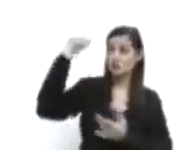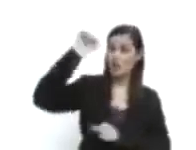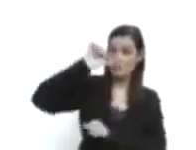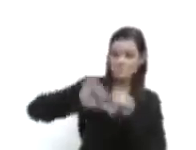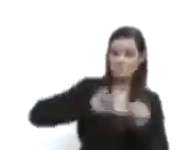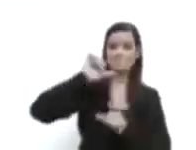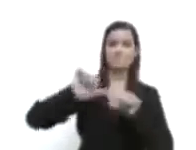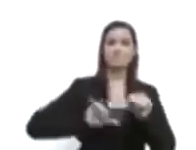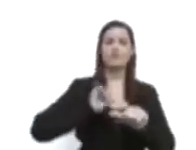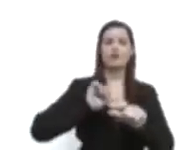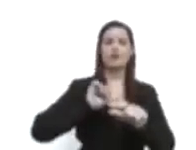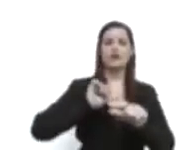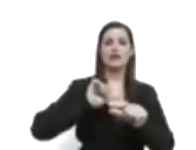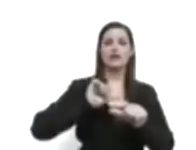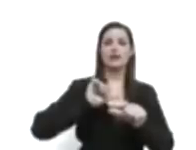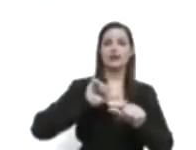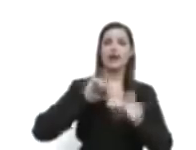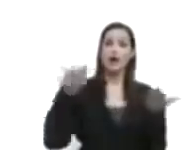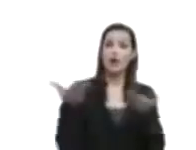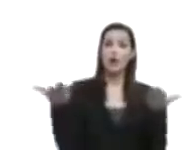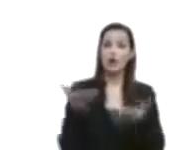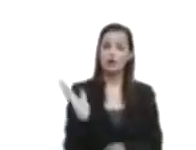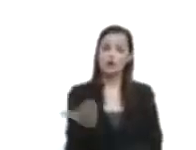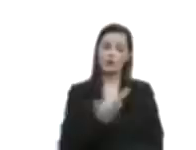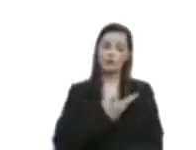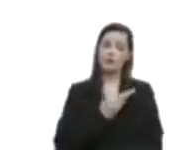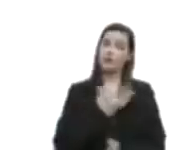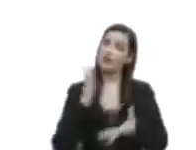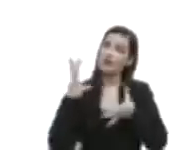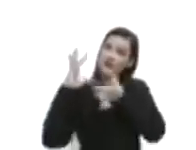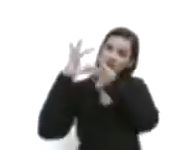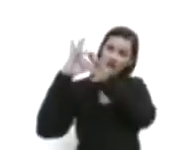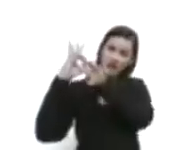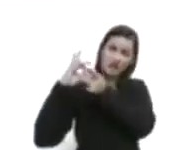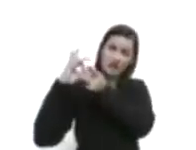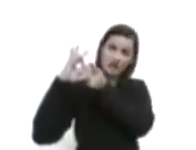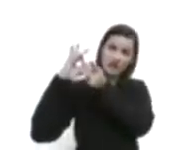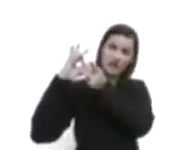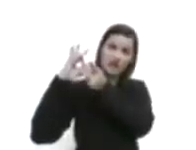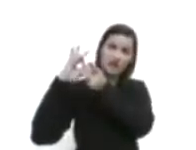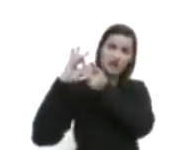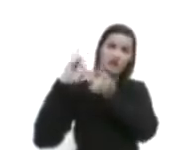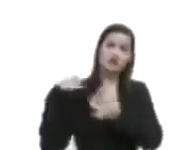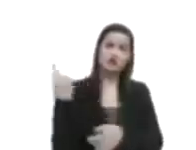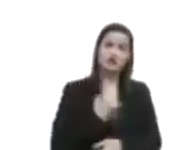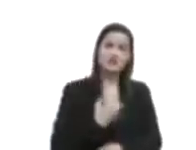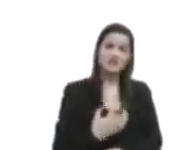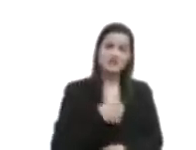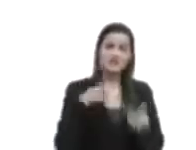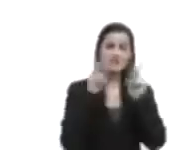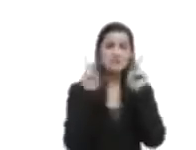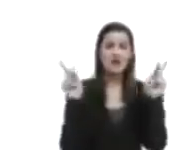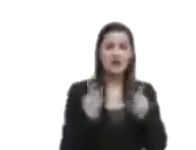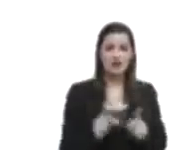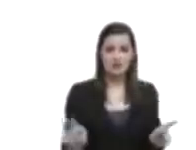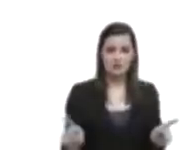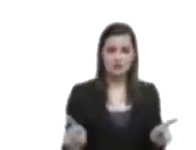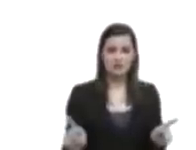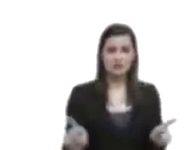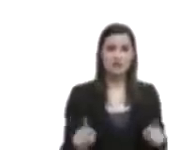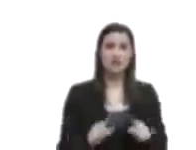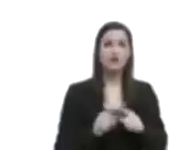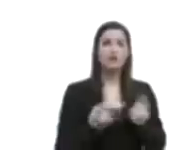Deus desfaz a inimizade e nos reconcilia com Ele mesmo, então gozamos de paz, mas é a